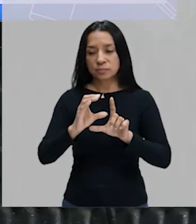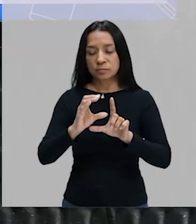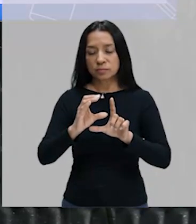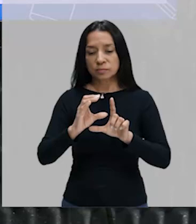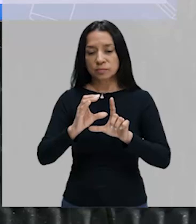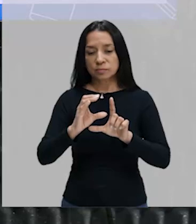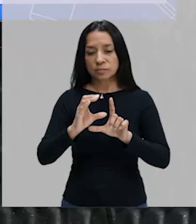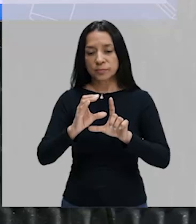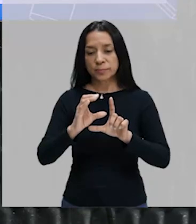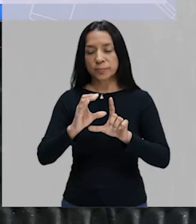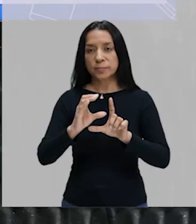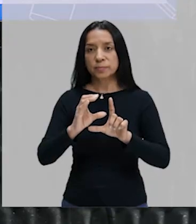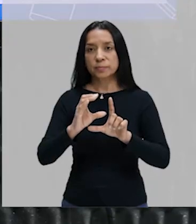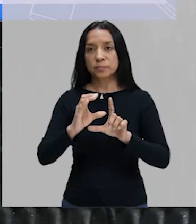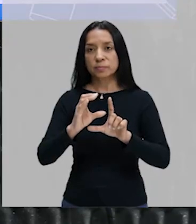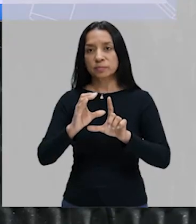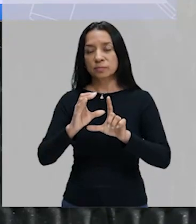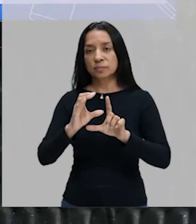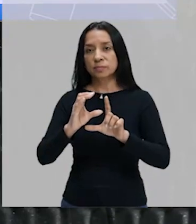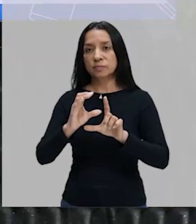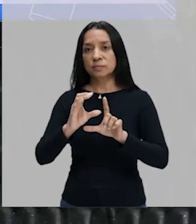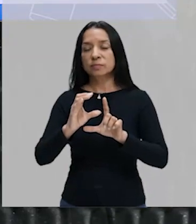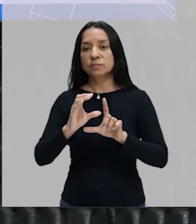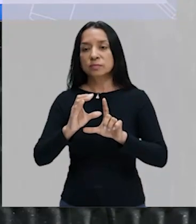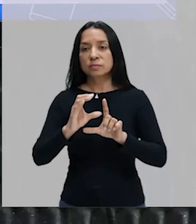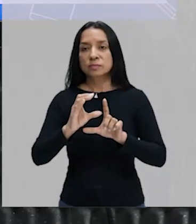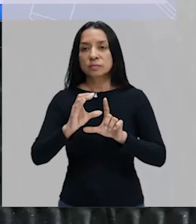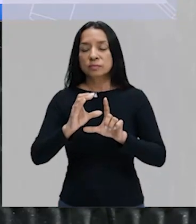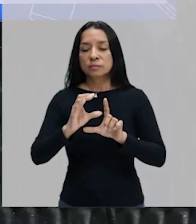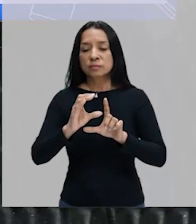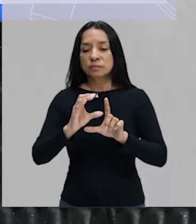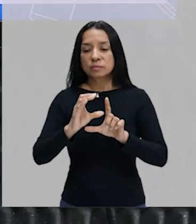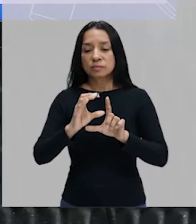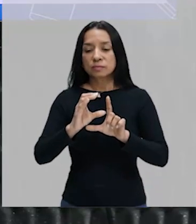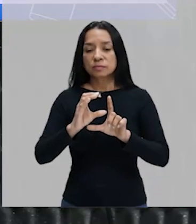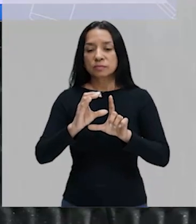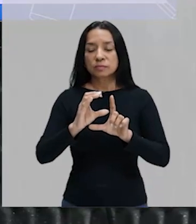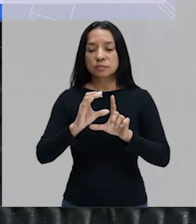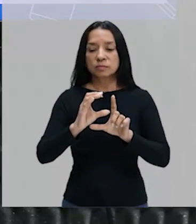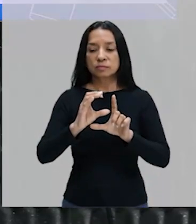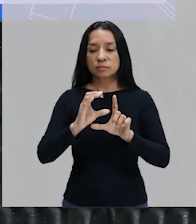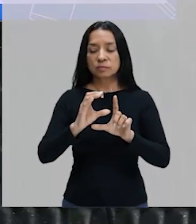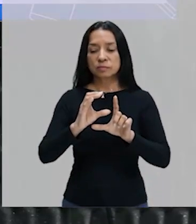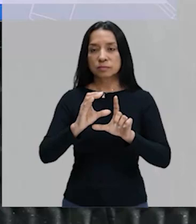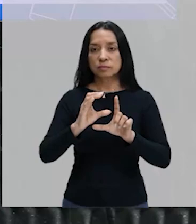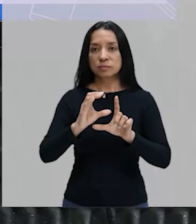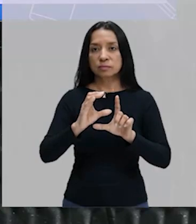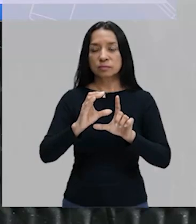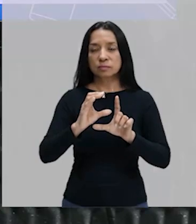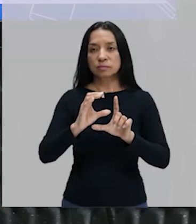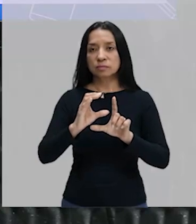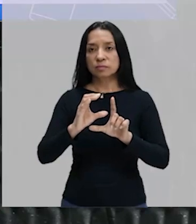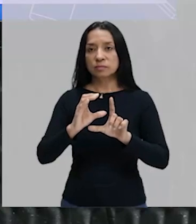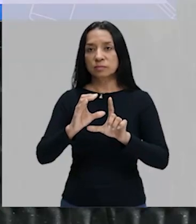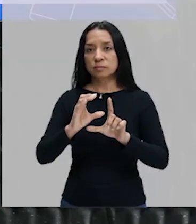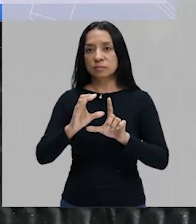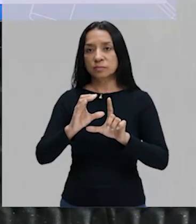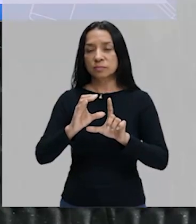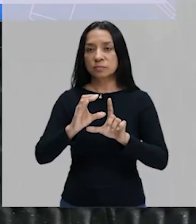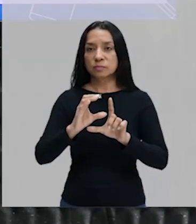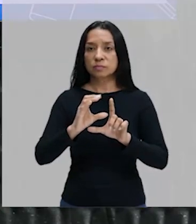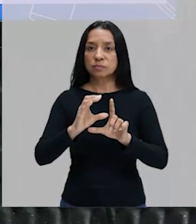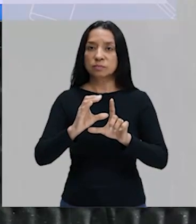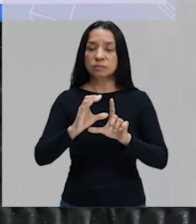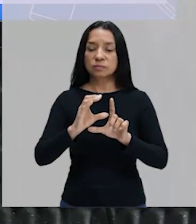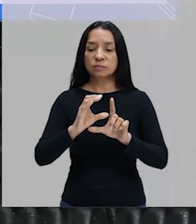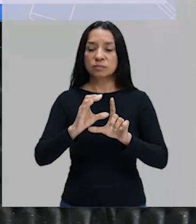pela abertura do Oceano Atlântico devido à separação das placas tectônicas da África e da América